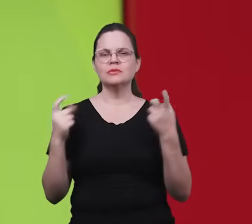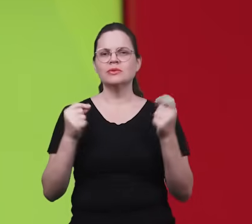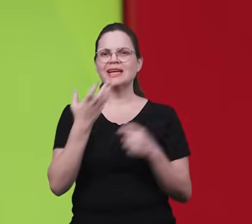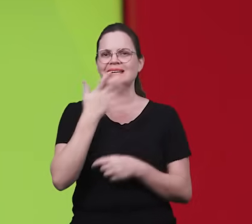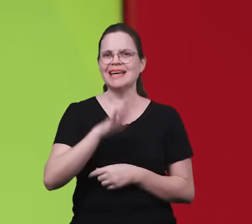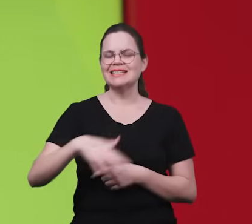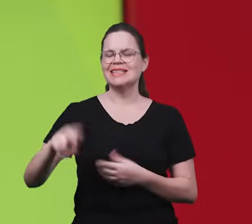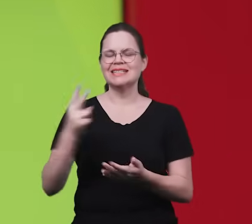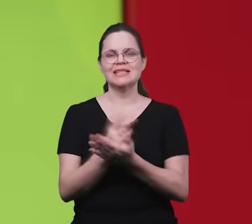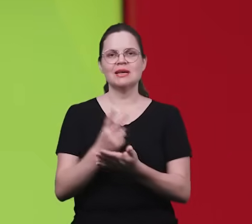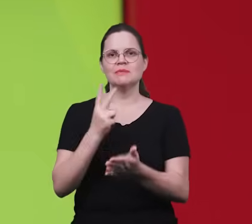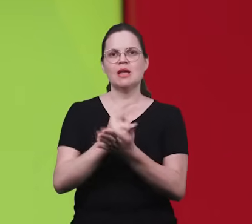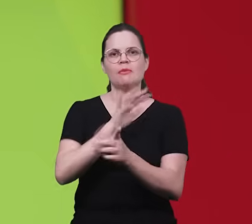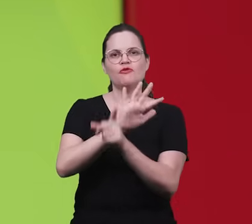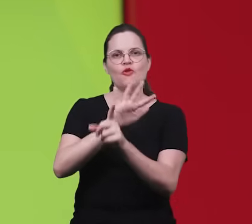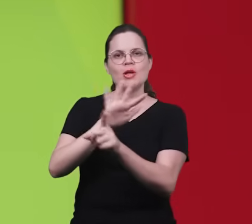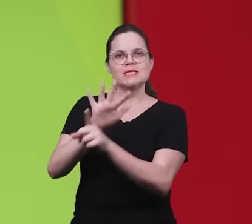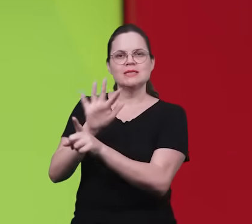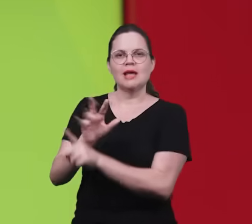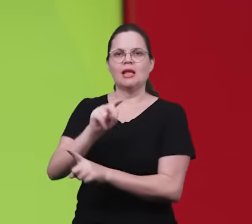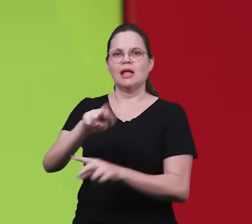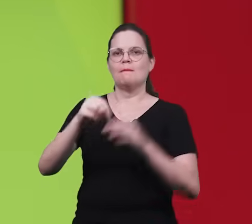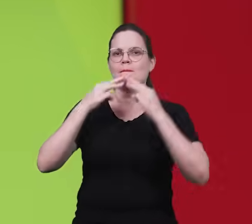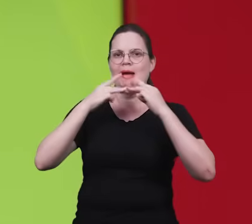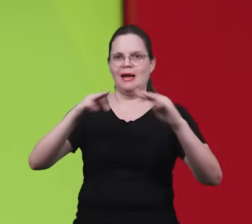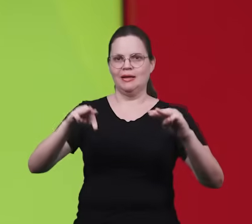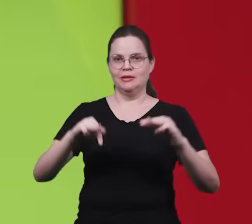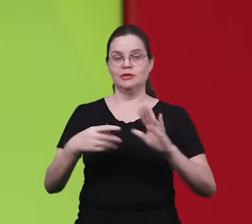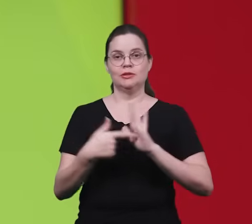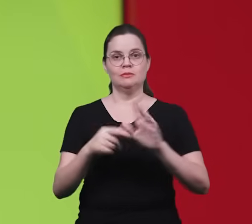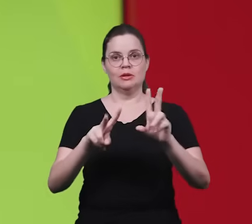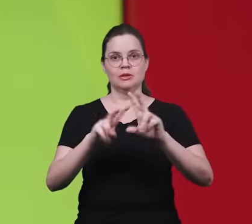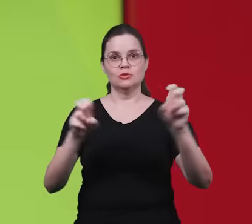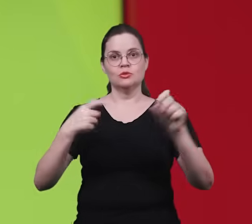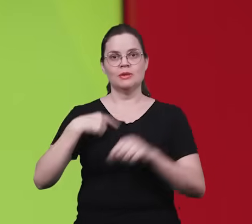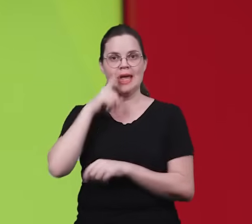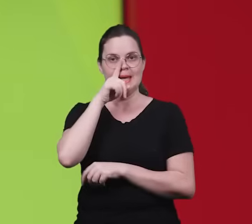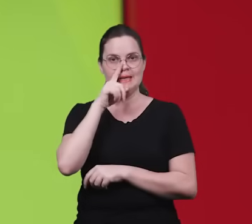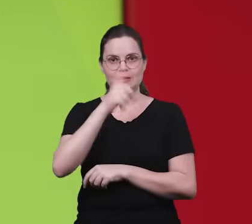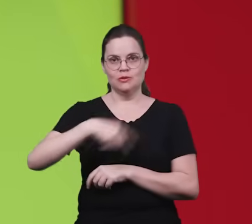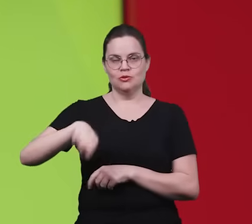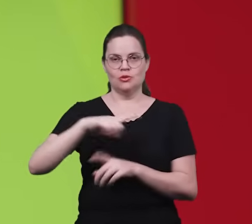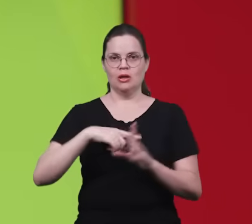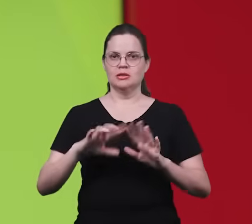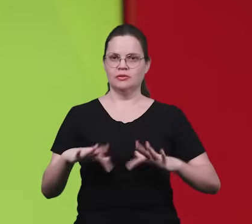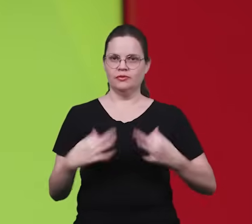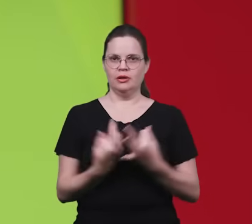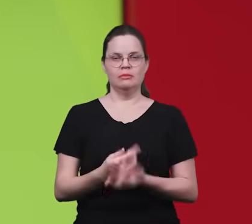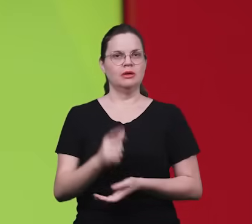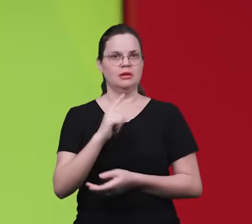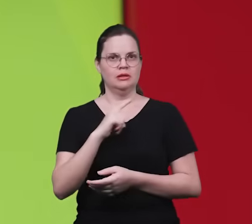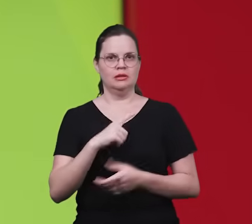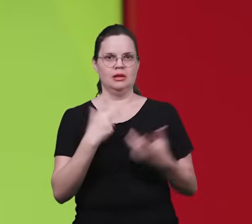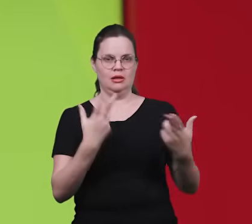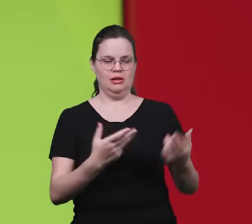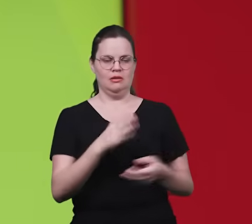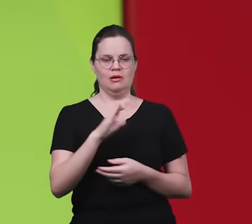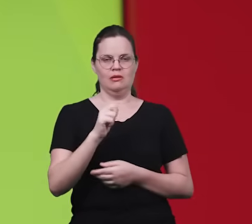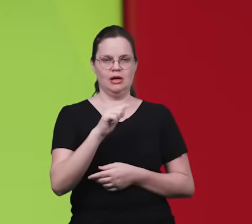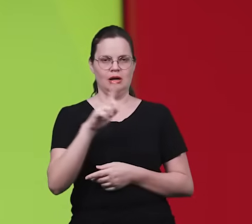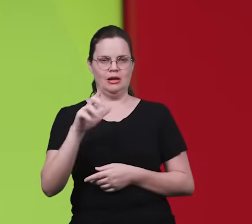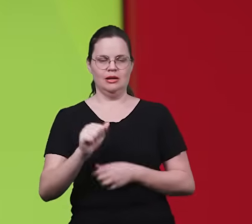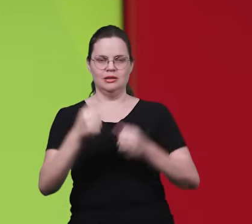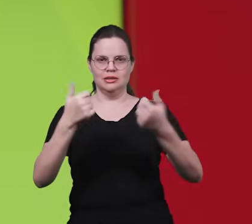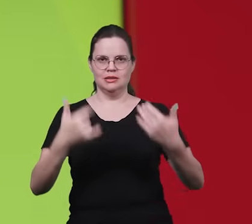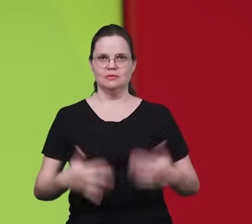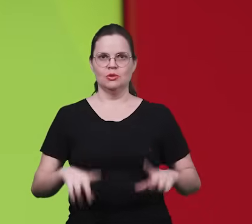da publicidade. E uma das questões que são abordadas é o risco que a família corre, exatamente isso que Carla está trazendo